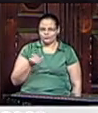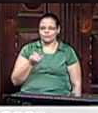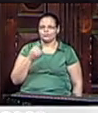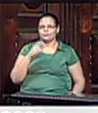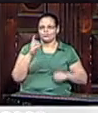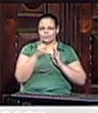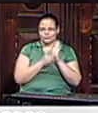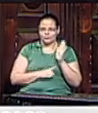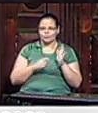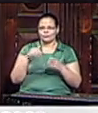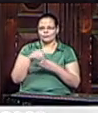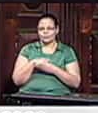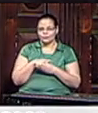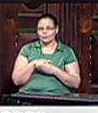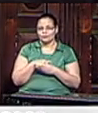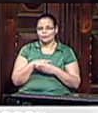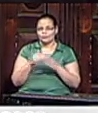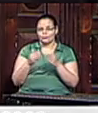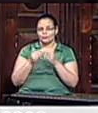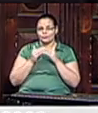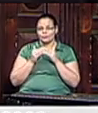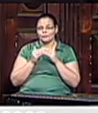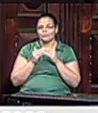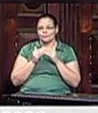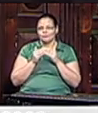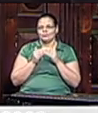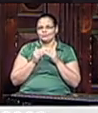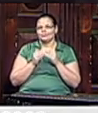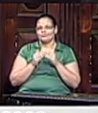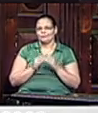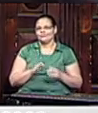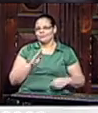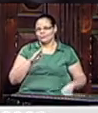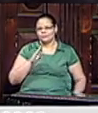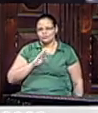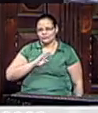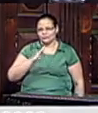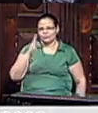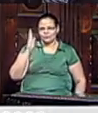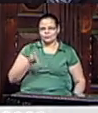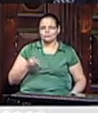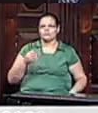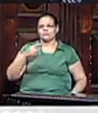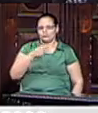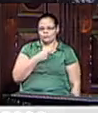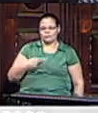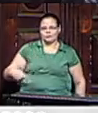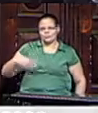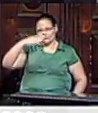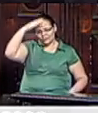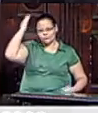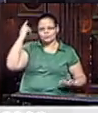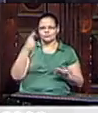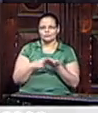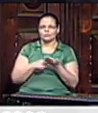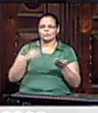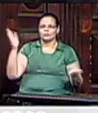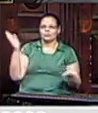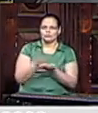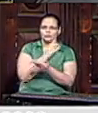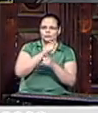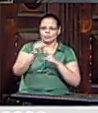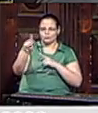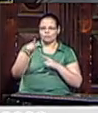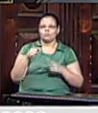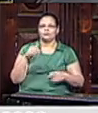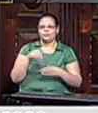de voto, para pedir eleições diretas já, fora Temer, eleições amplas, gerais e restritas. Muito obrigado.